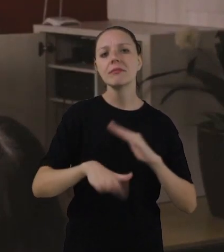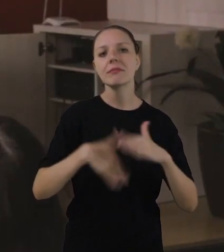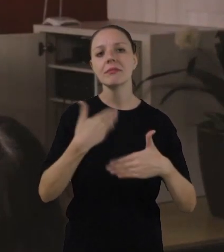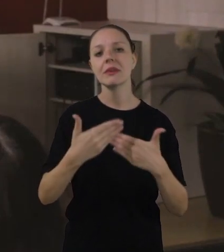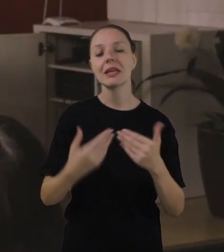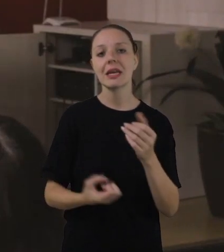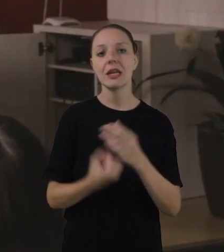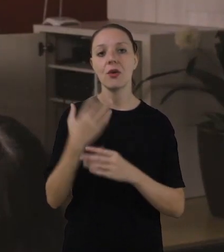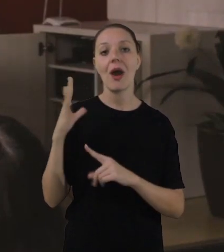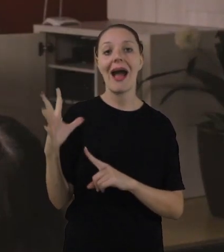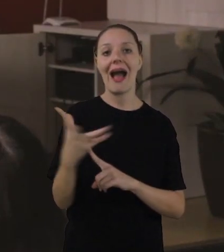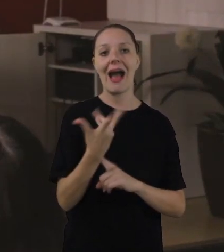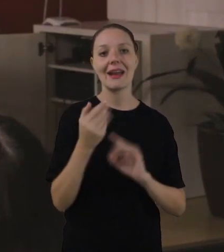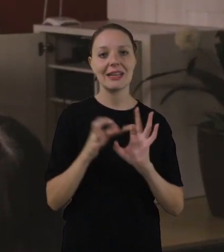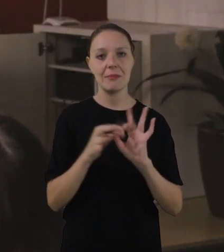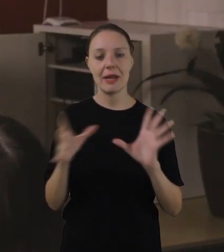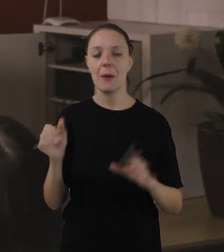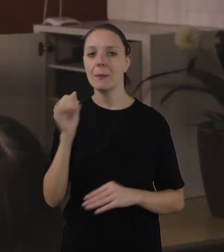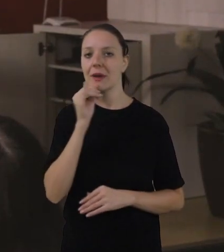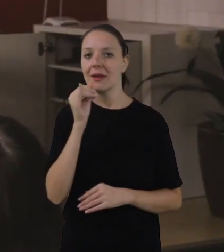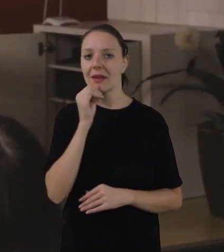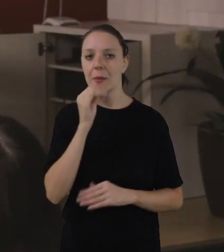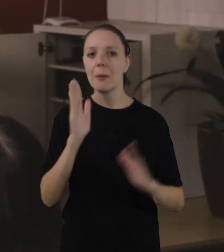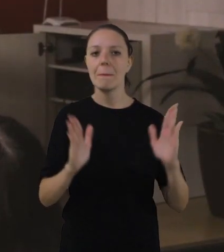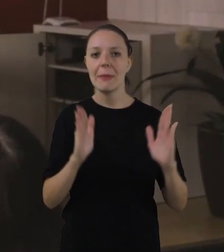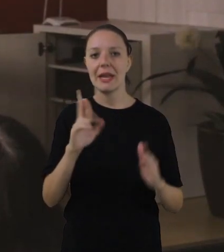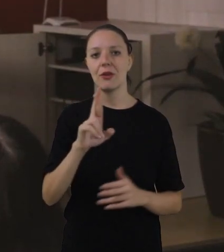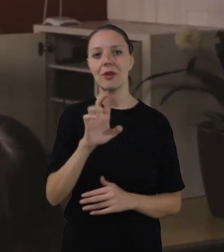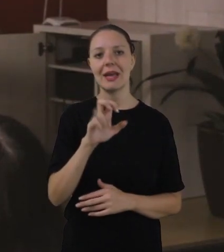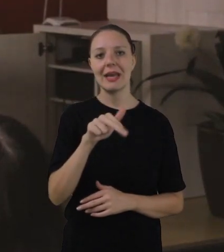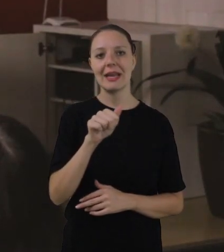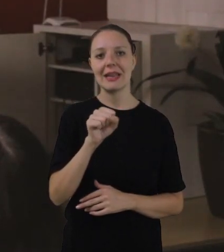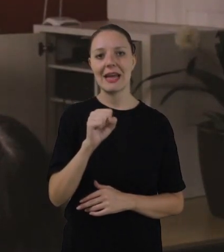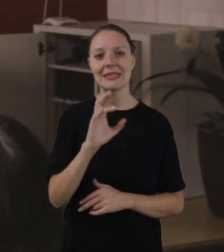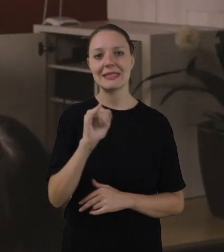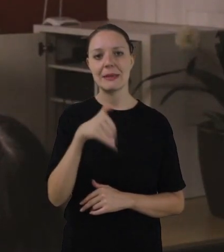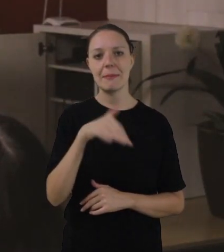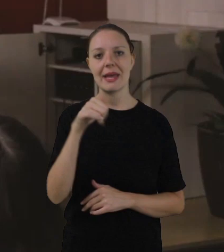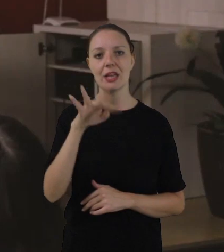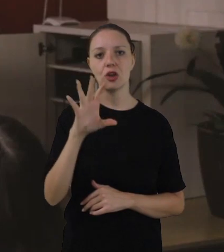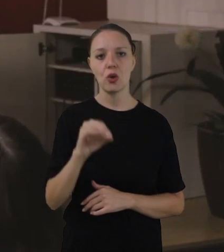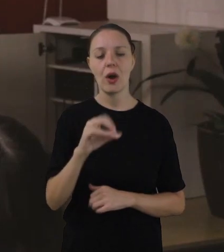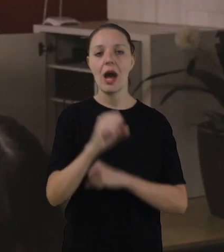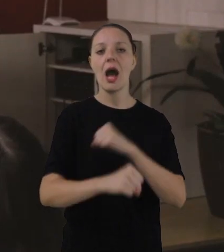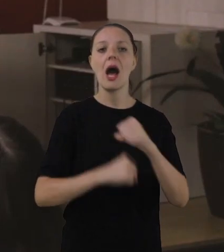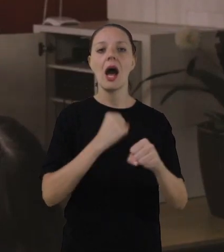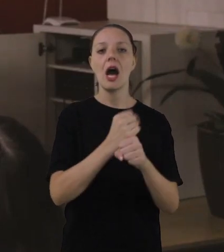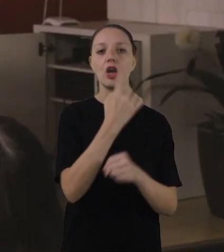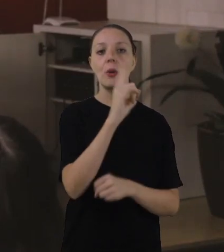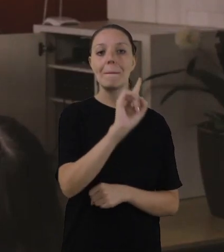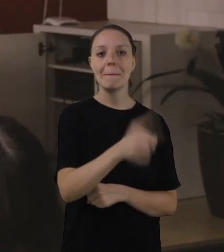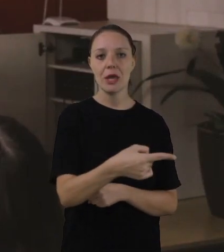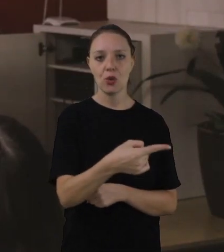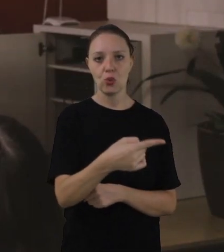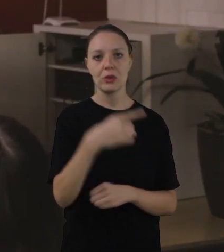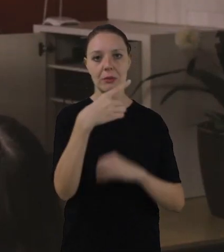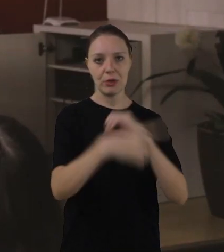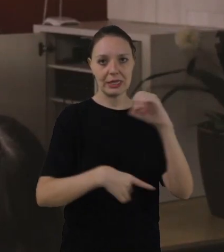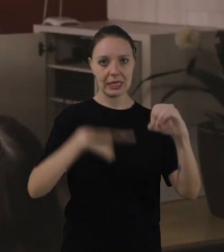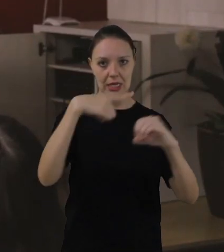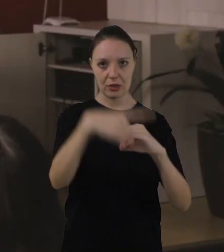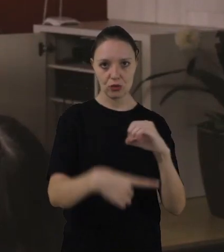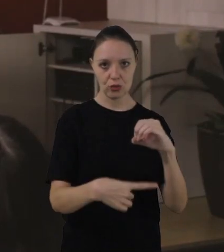criaram as artes liberais, lá no Renascimento. Passou lá, agora a gente já está em tipo 1000 depois de Cristo. Quando